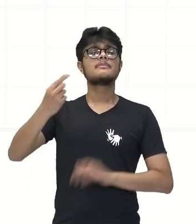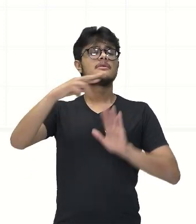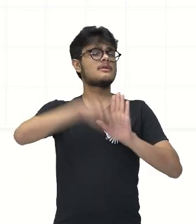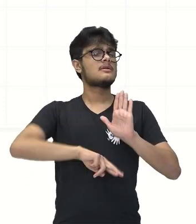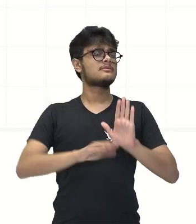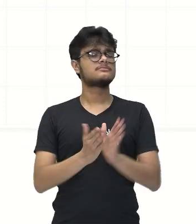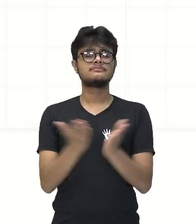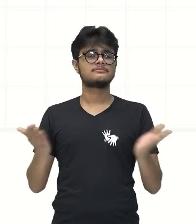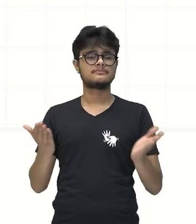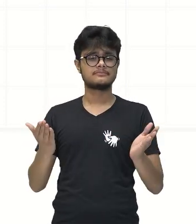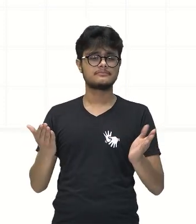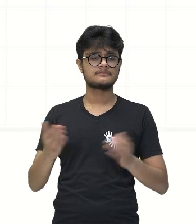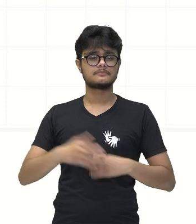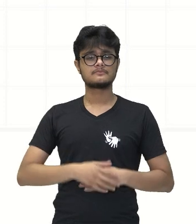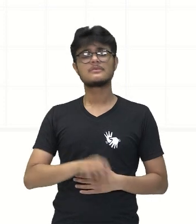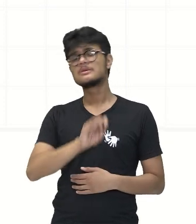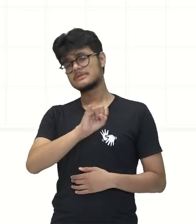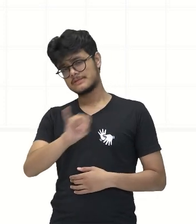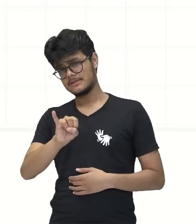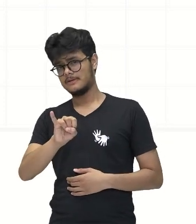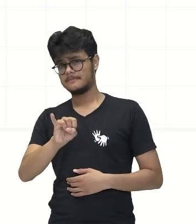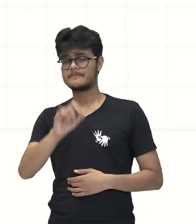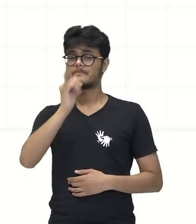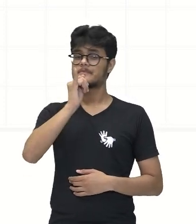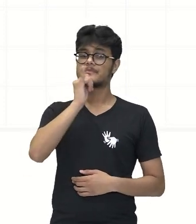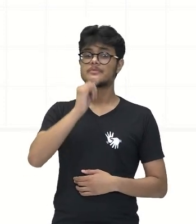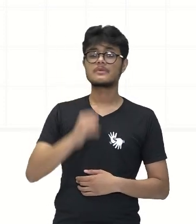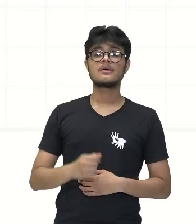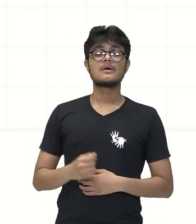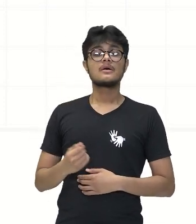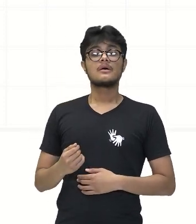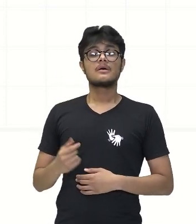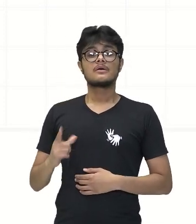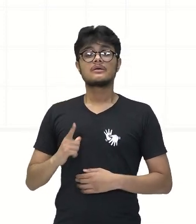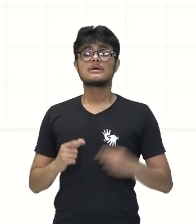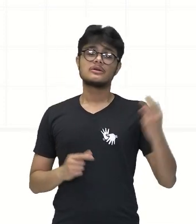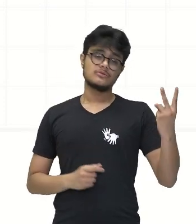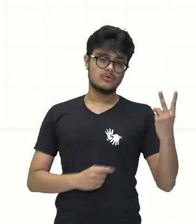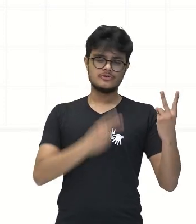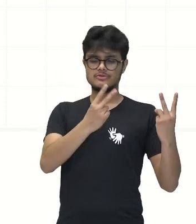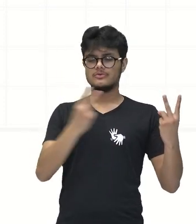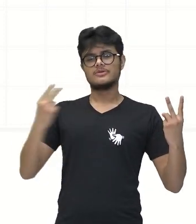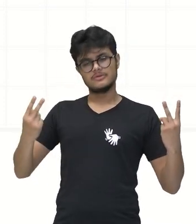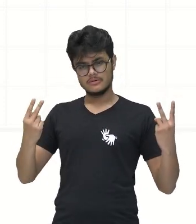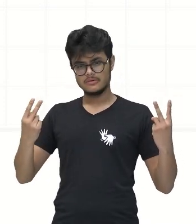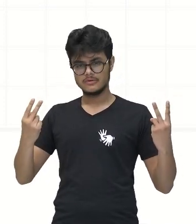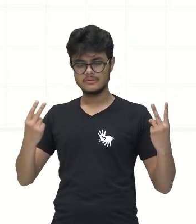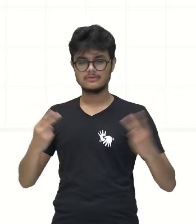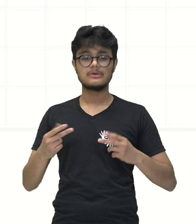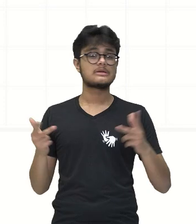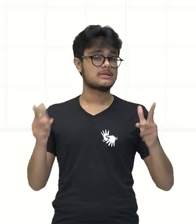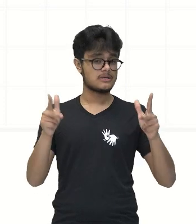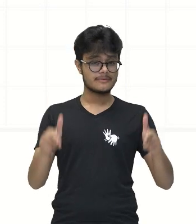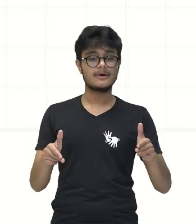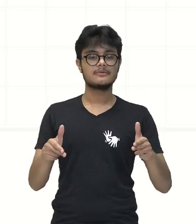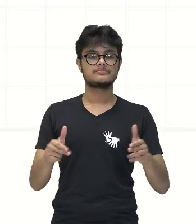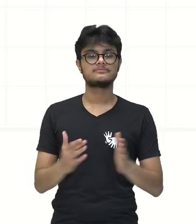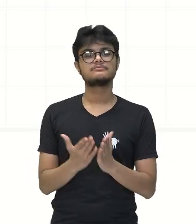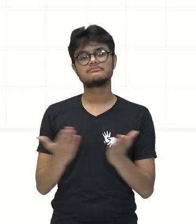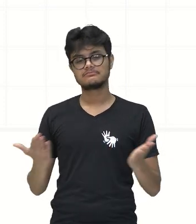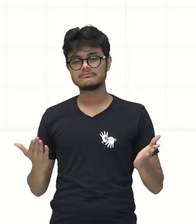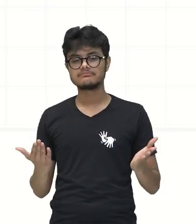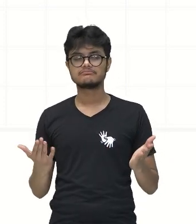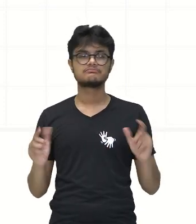1? Toda vez que o índice, né? Que nesse caso, o índice quando não aparece é 2, é igual, o